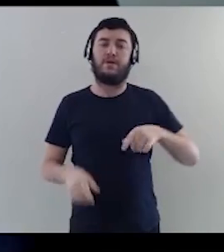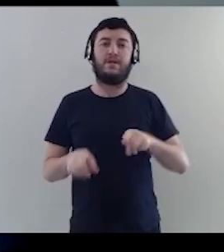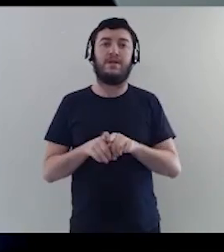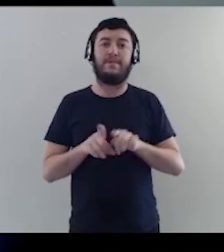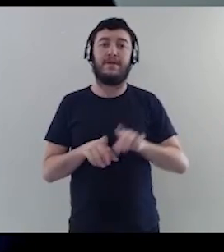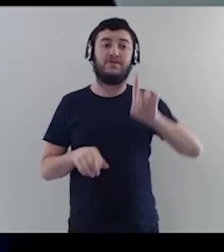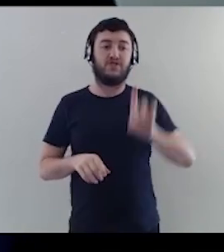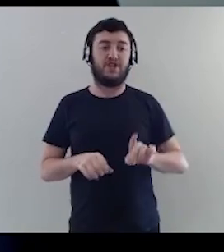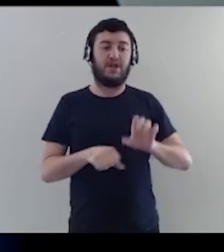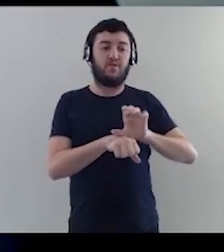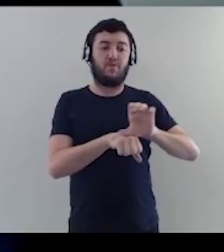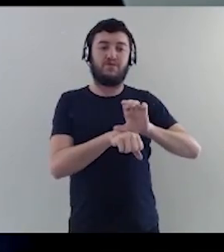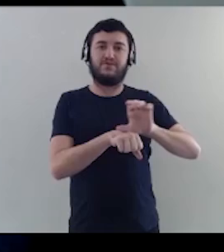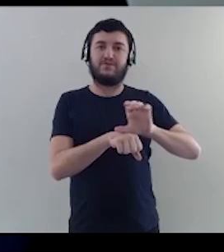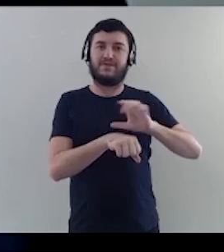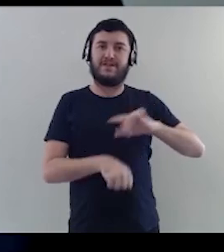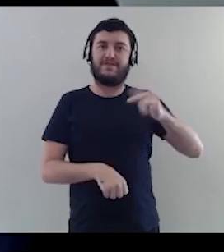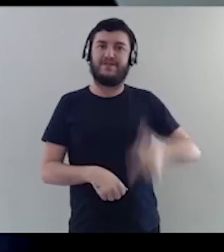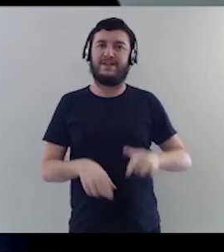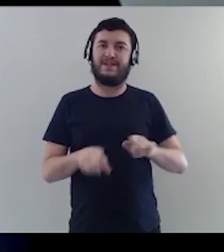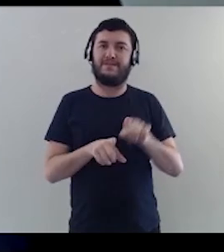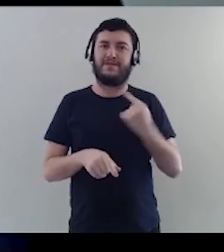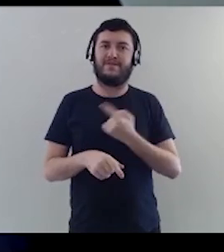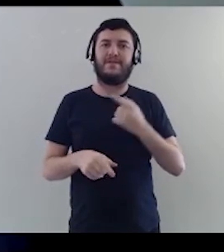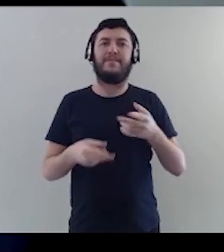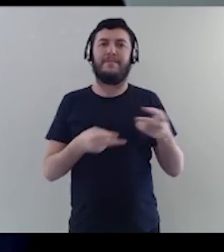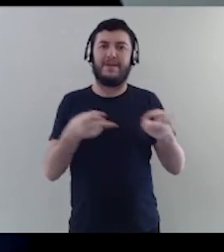porque há aqui um excesso, há aqui uma desigualdade